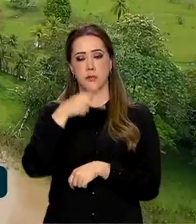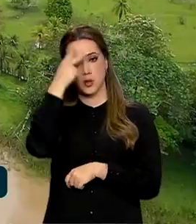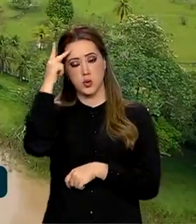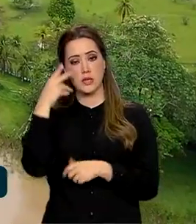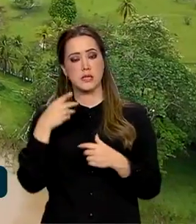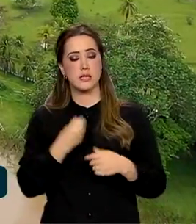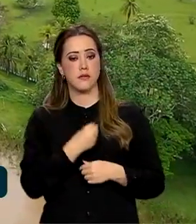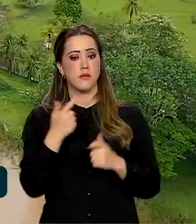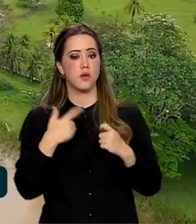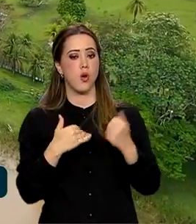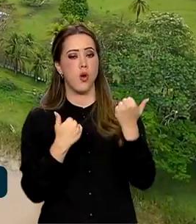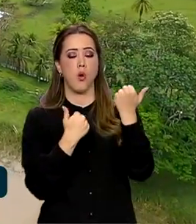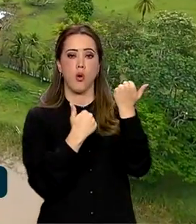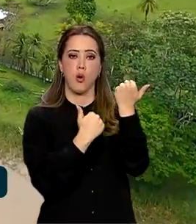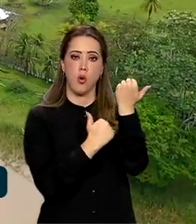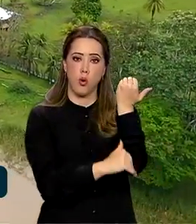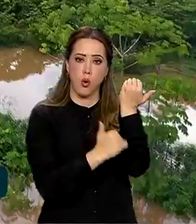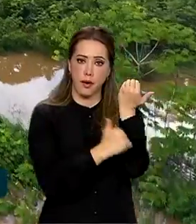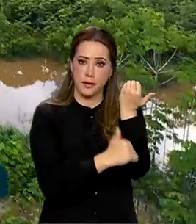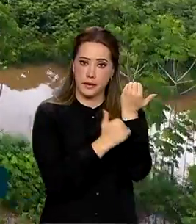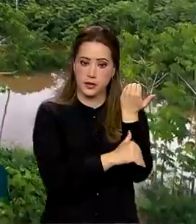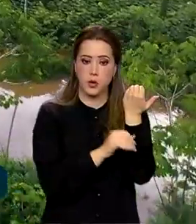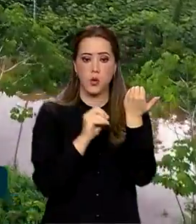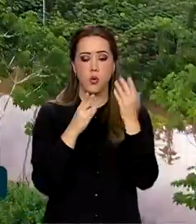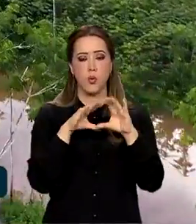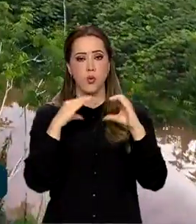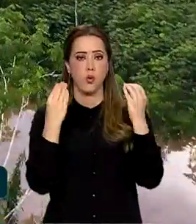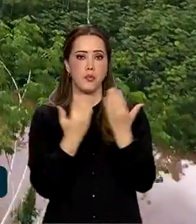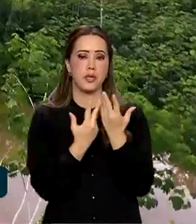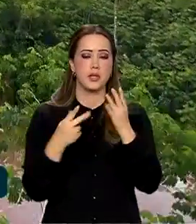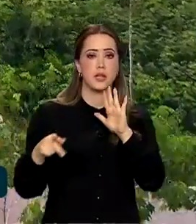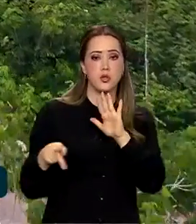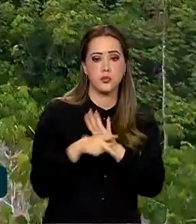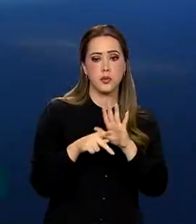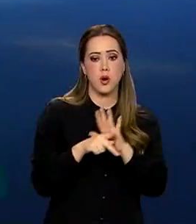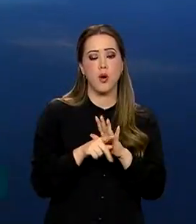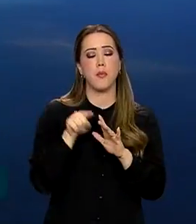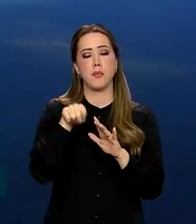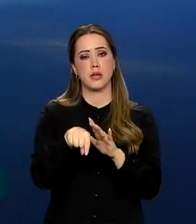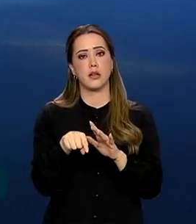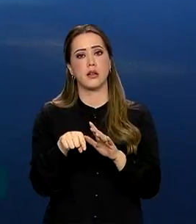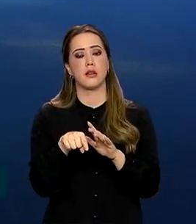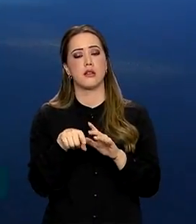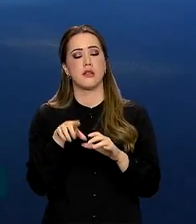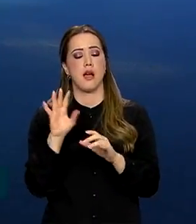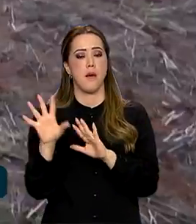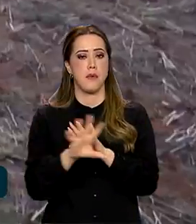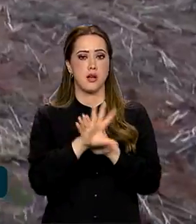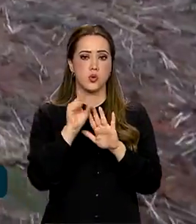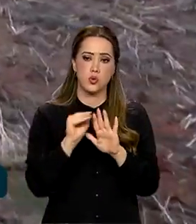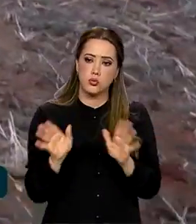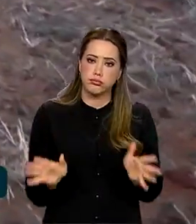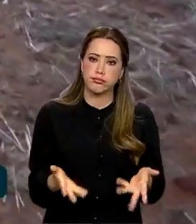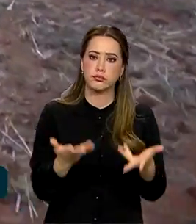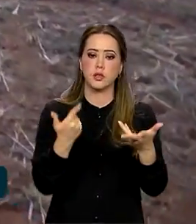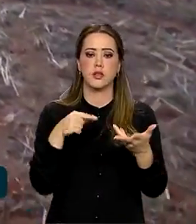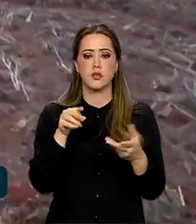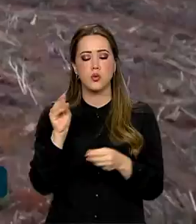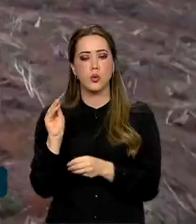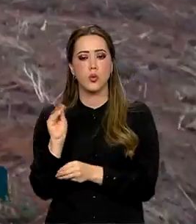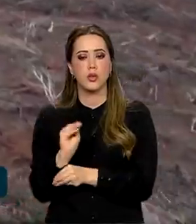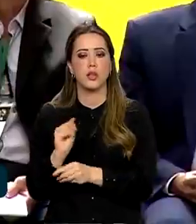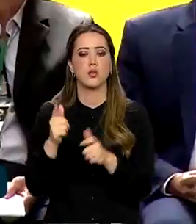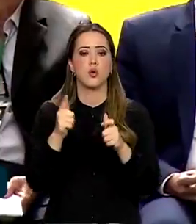extrativista e comunidades tradicionais da Amazônia, como forma de estimular a preservação da floresta e promover a regeneração de